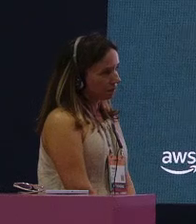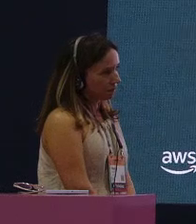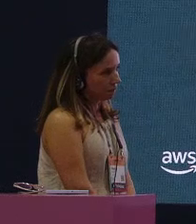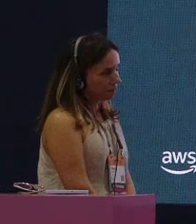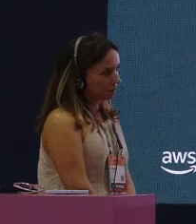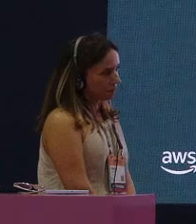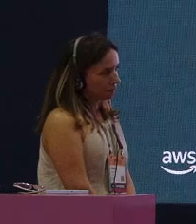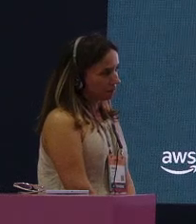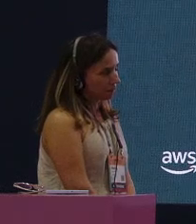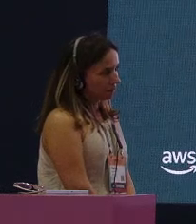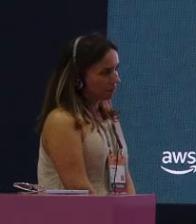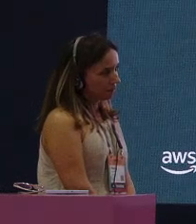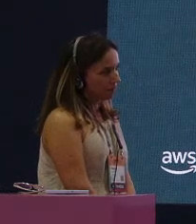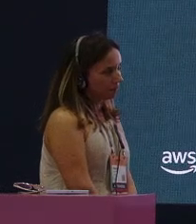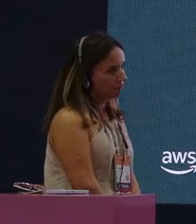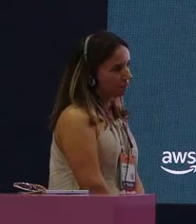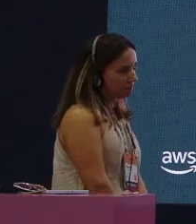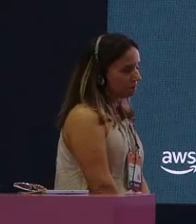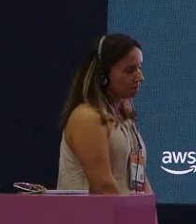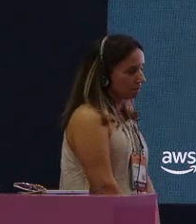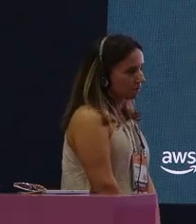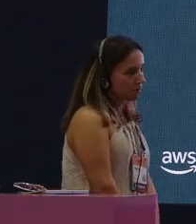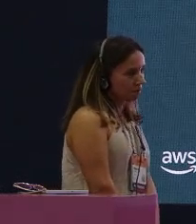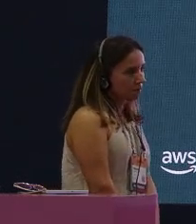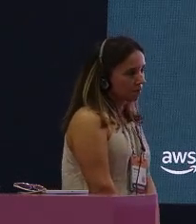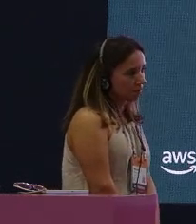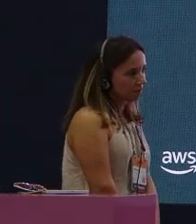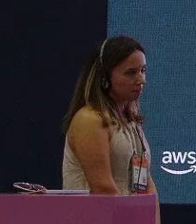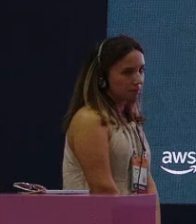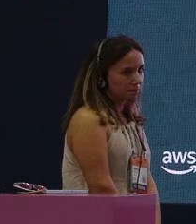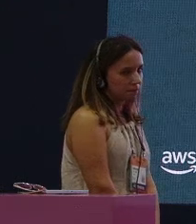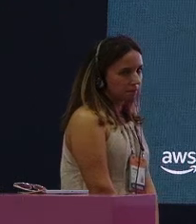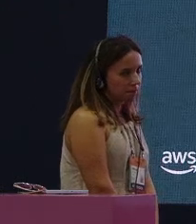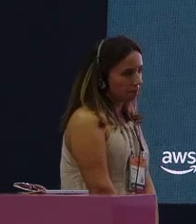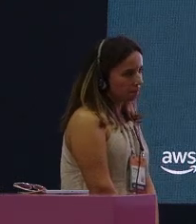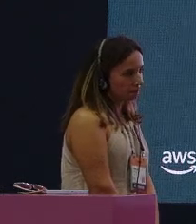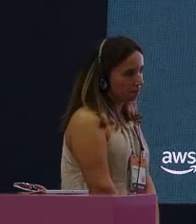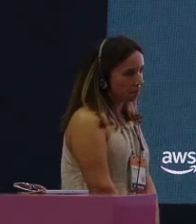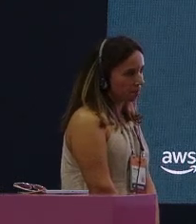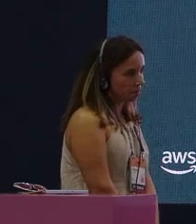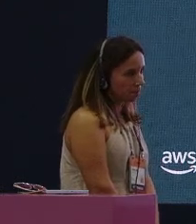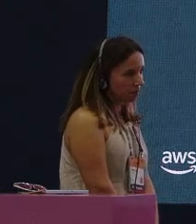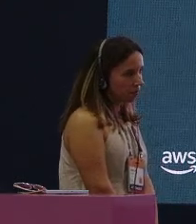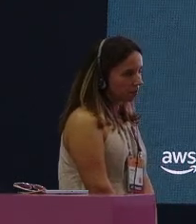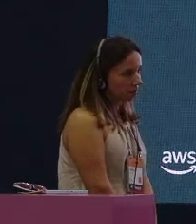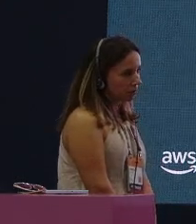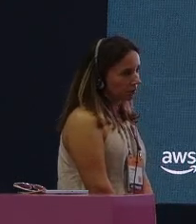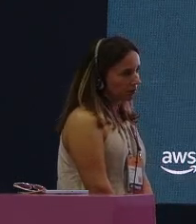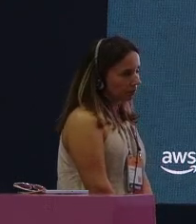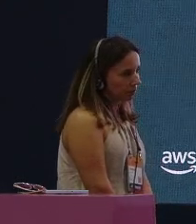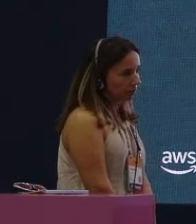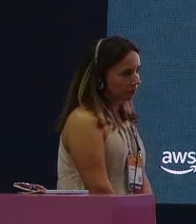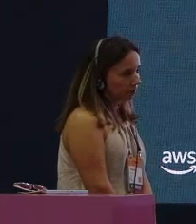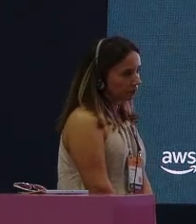como uma API grafo, né? Uma API de grafo do INSS, para que qualquer pessoa, vocês, startups ou qualquer empresa